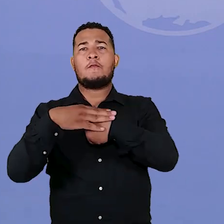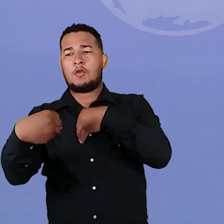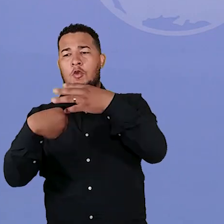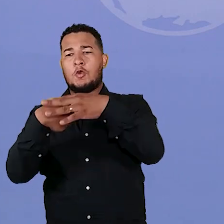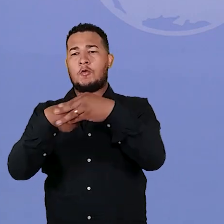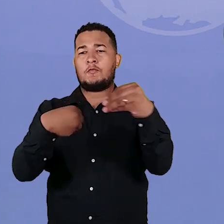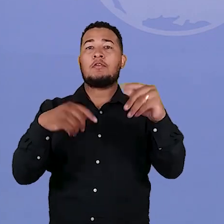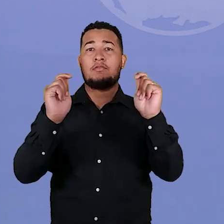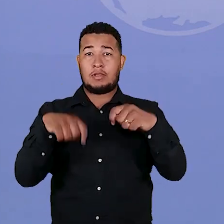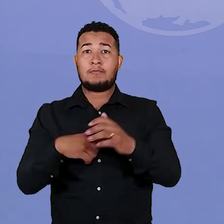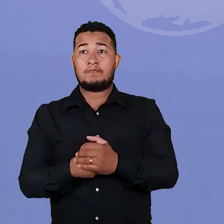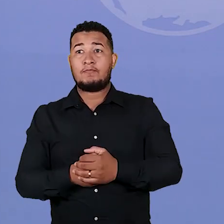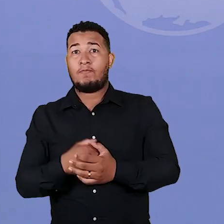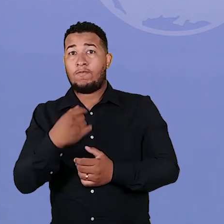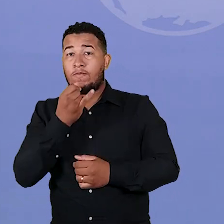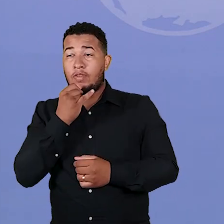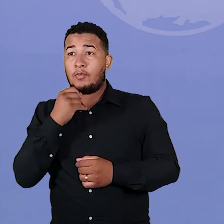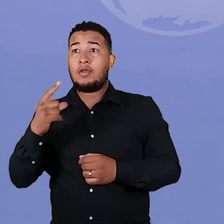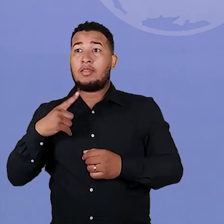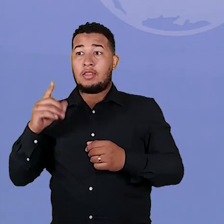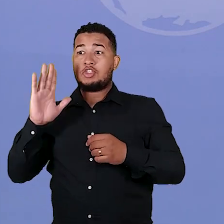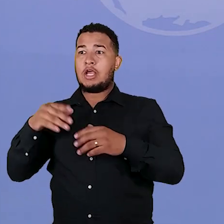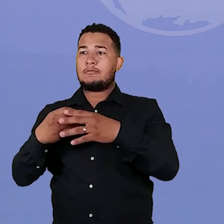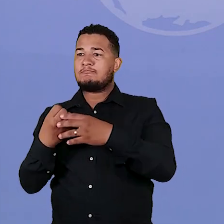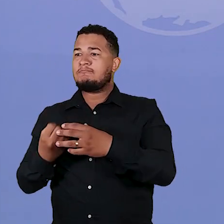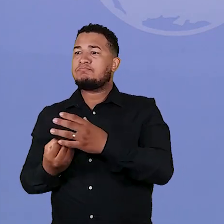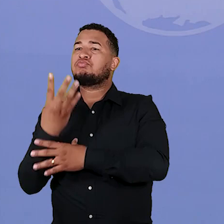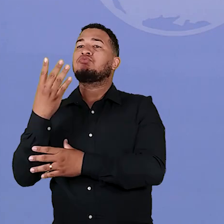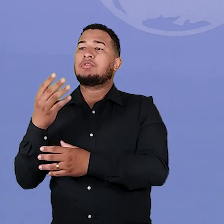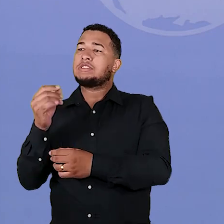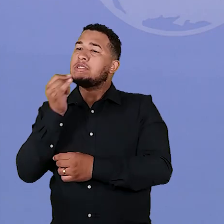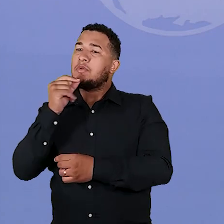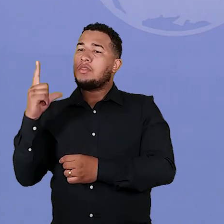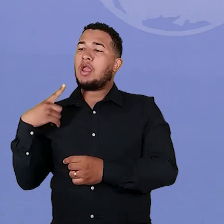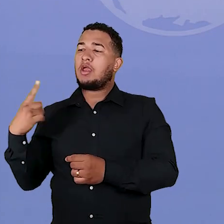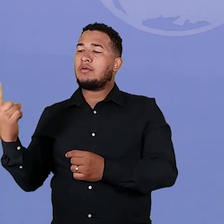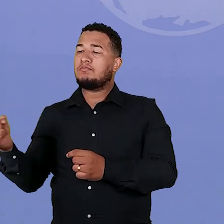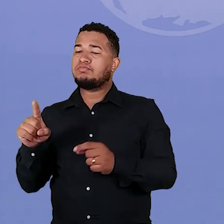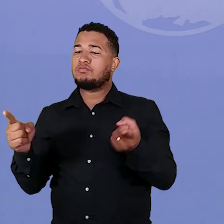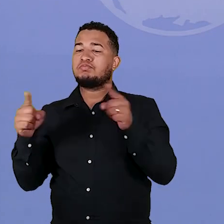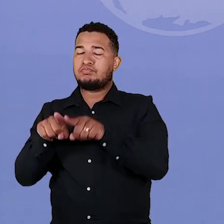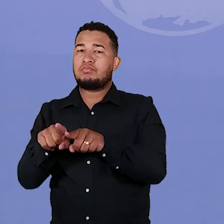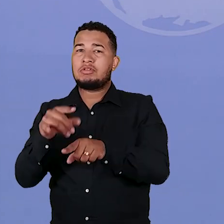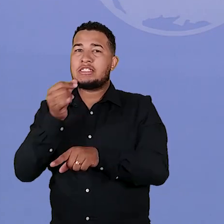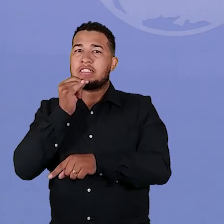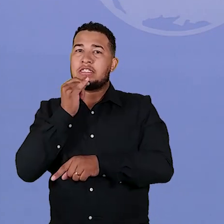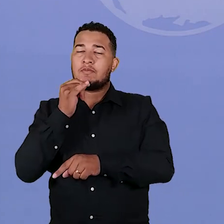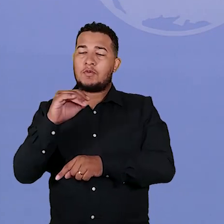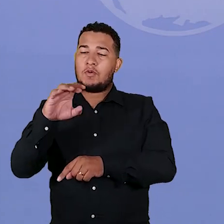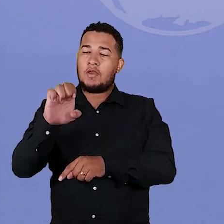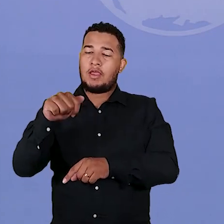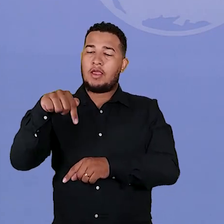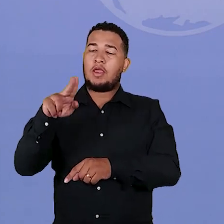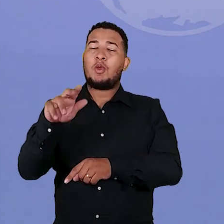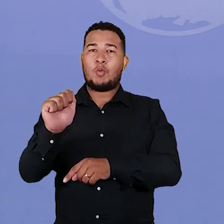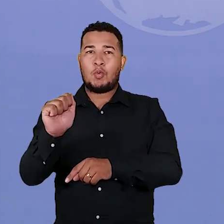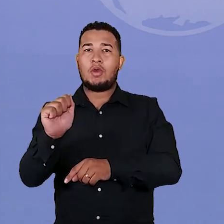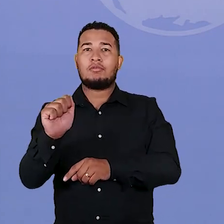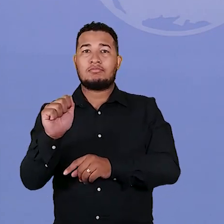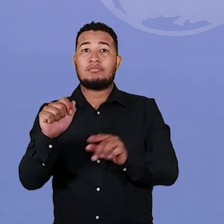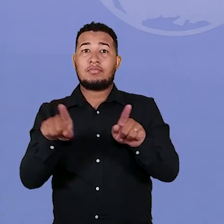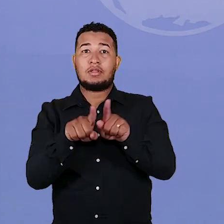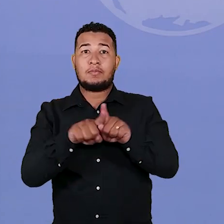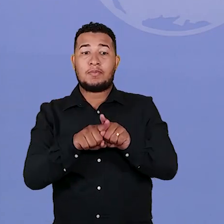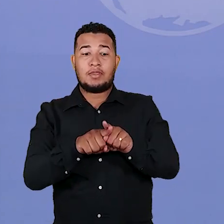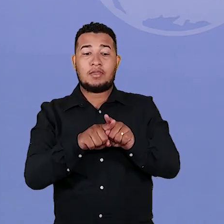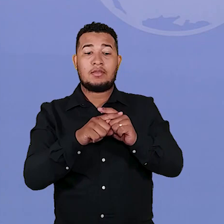reprodutivo. Então, quando dois indivíduos, eles cruzam, eles geram descendentes férteis. Tem um exemplo que é da égua